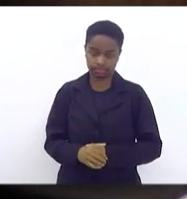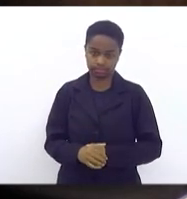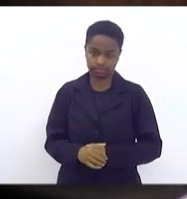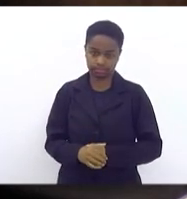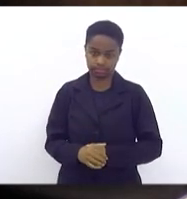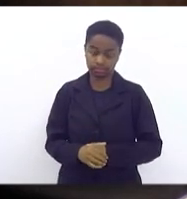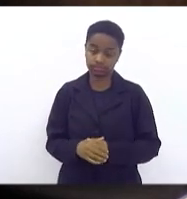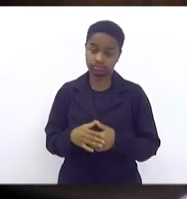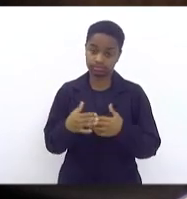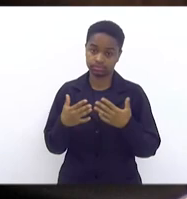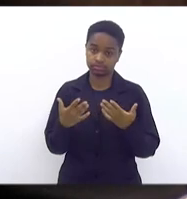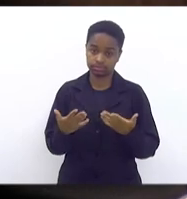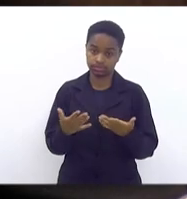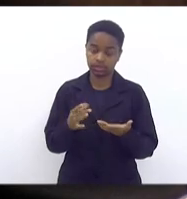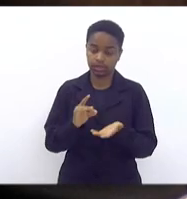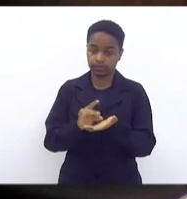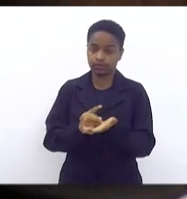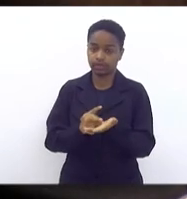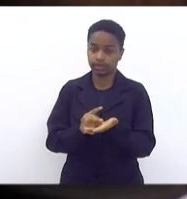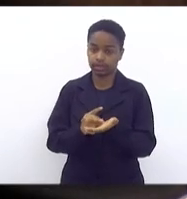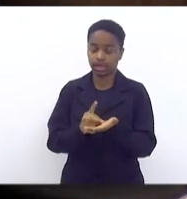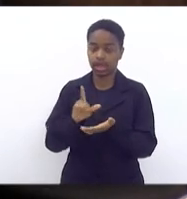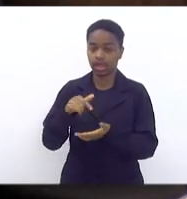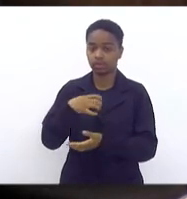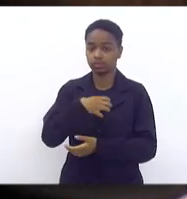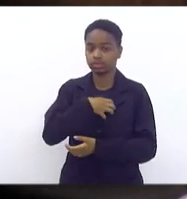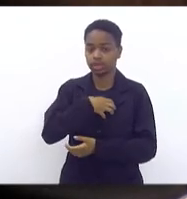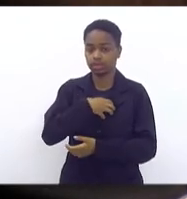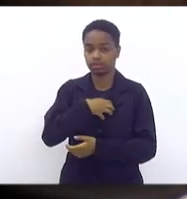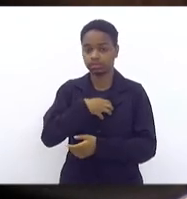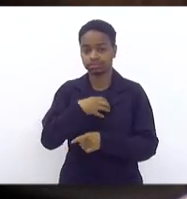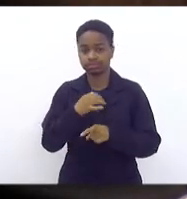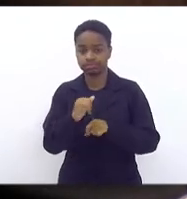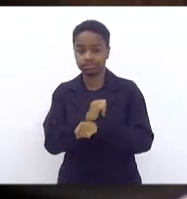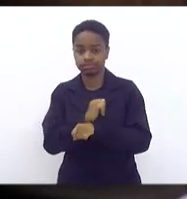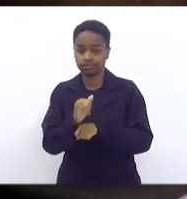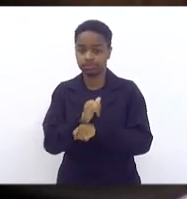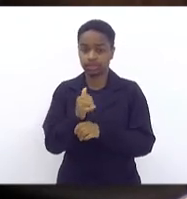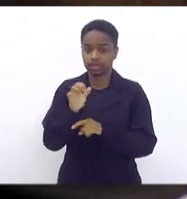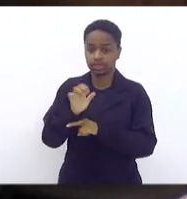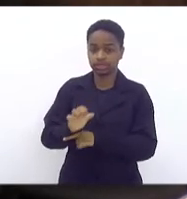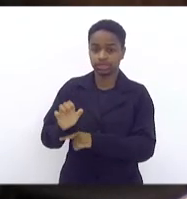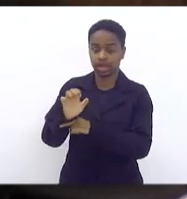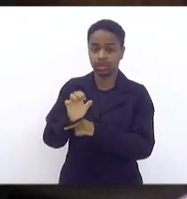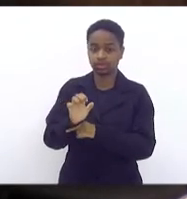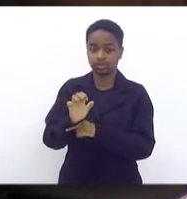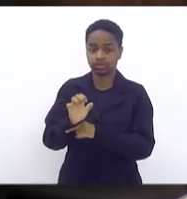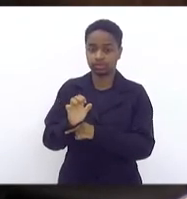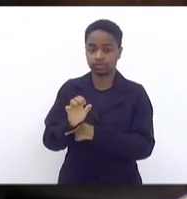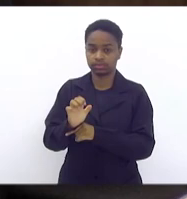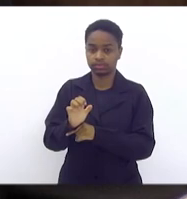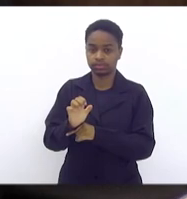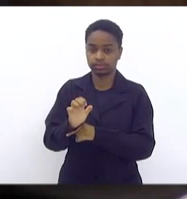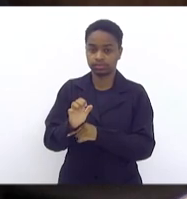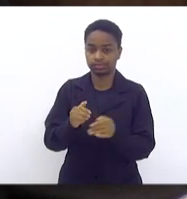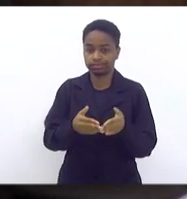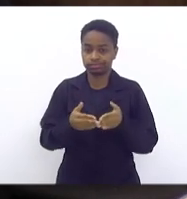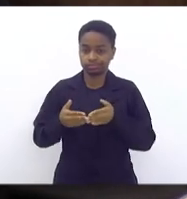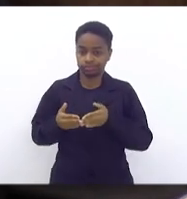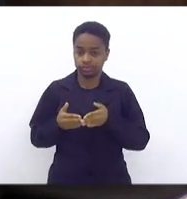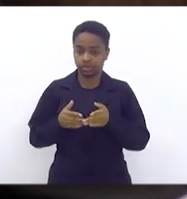e e daí isso é um é uma é uma maneira do estado se colocar do lado de fora do